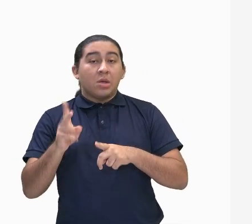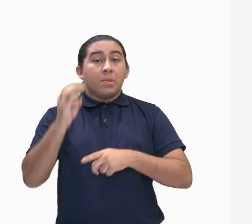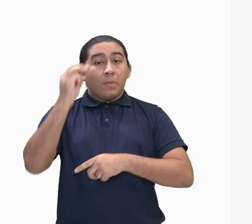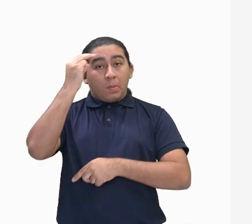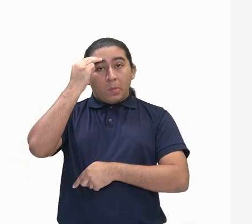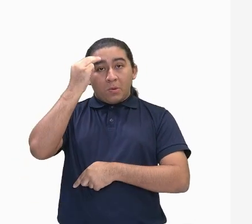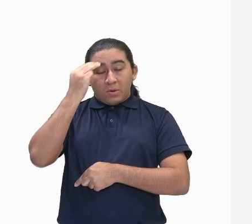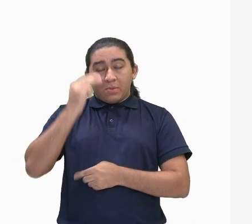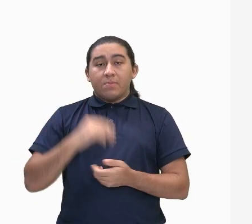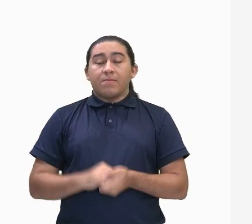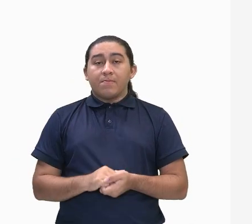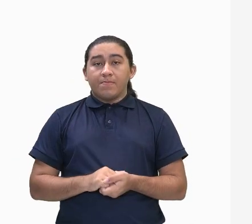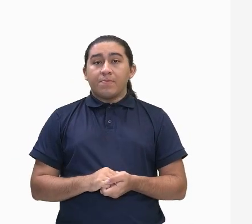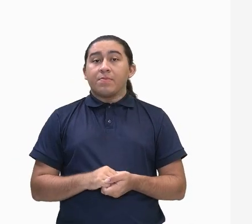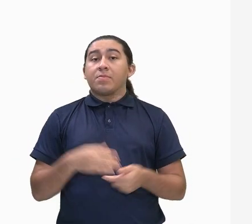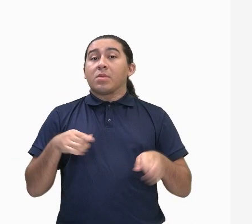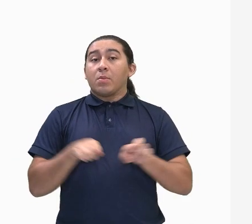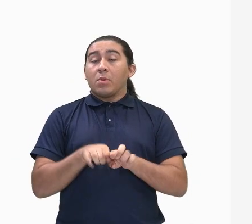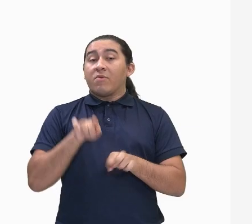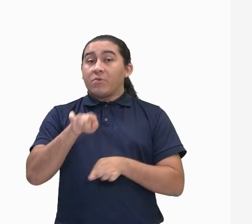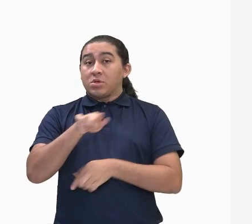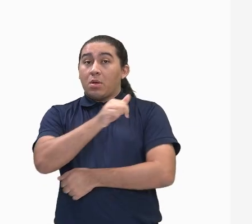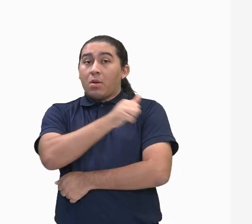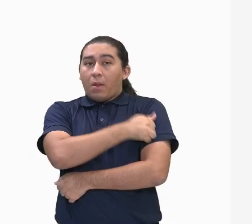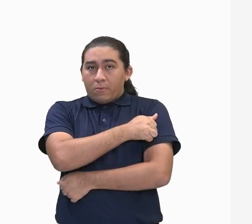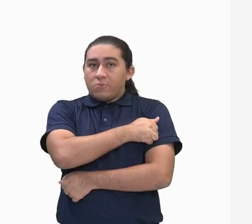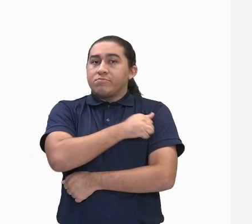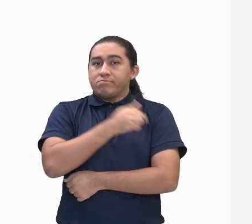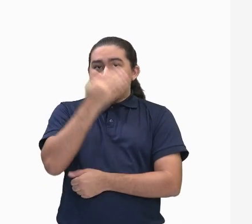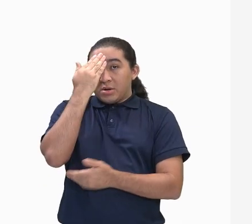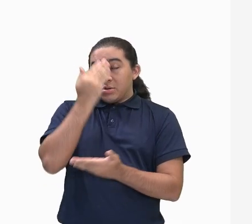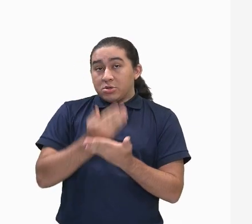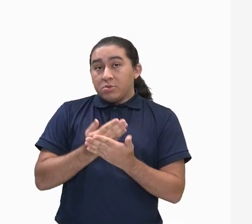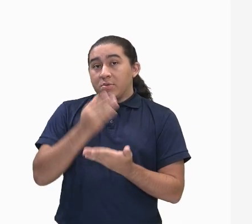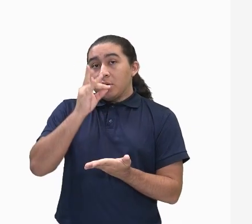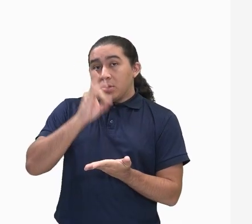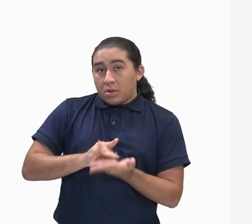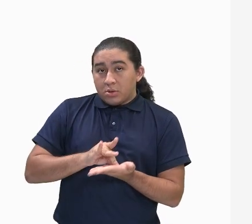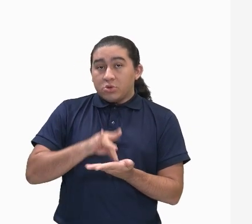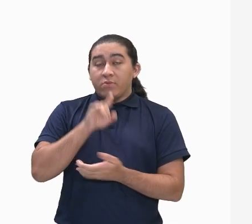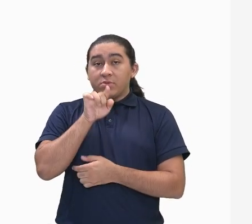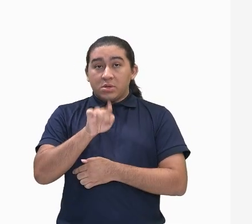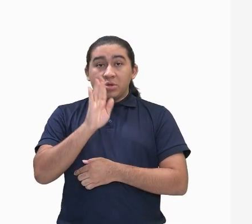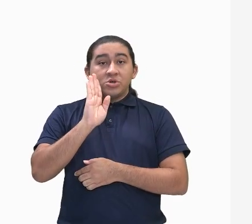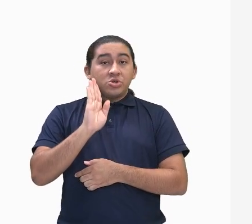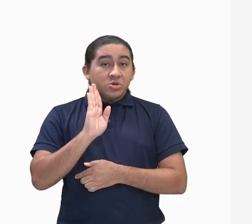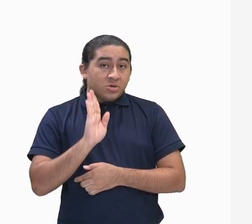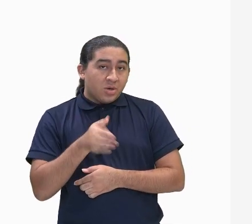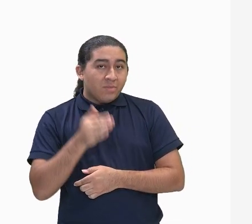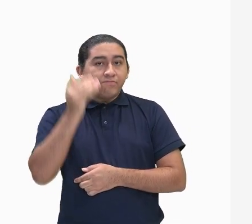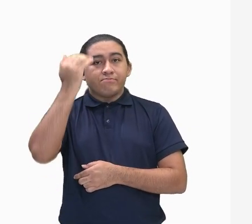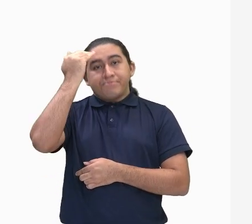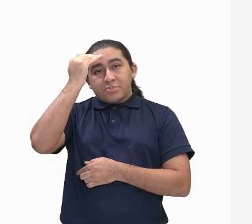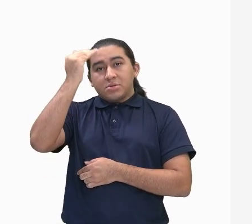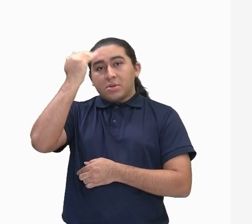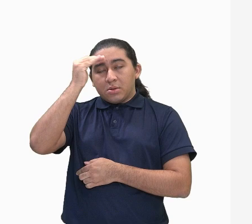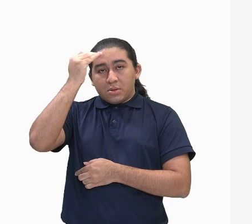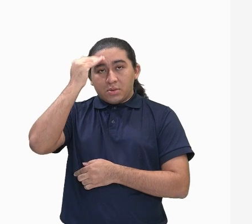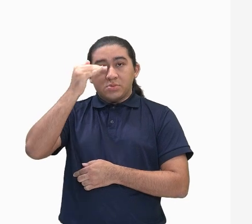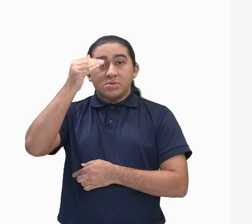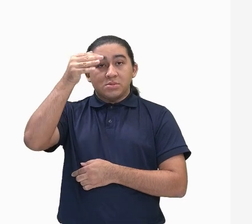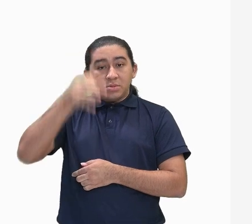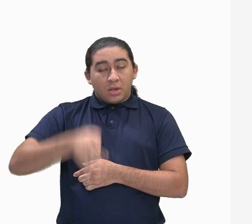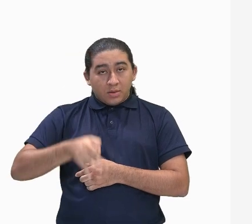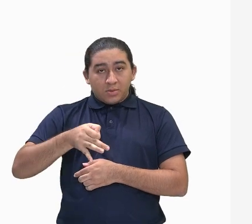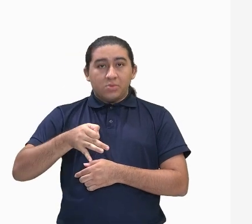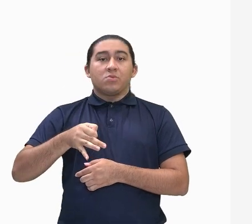que você, querido aluno, tenho certeza que você já compreendeu